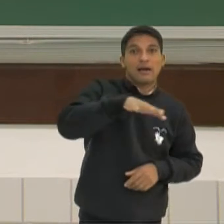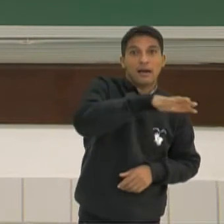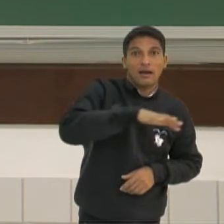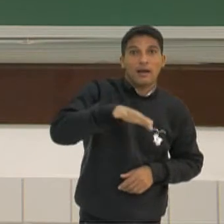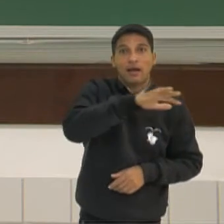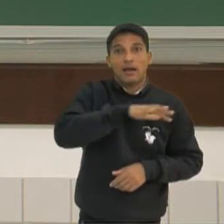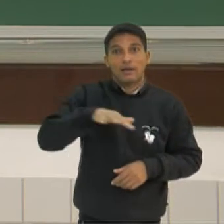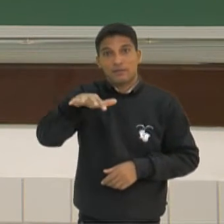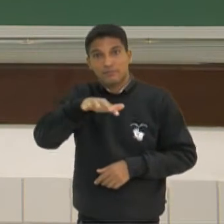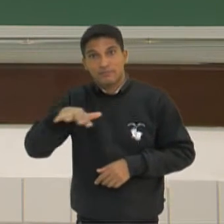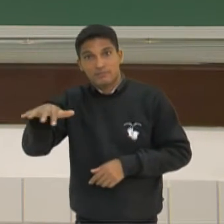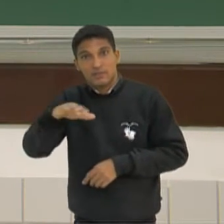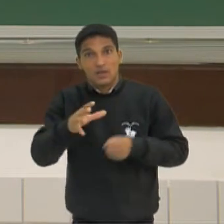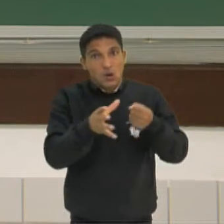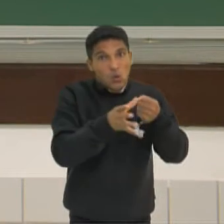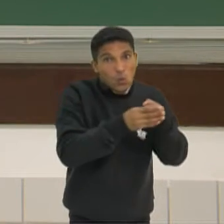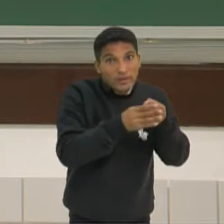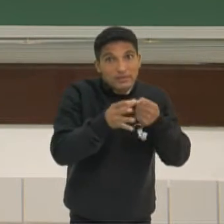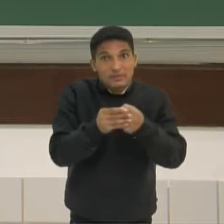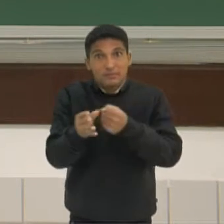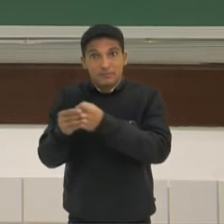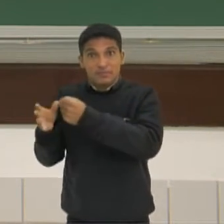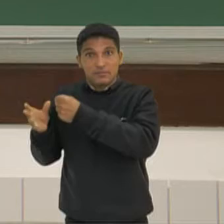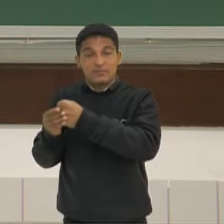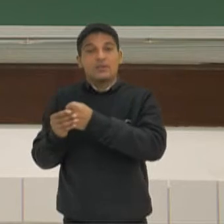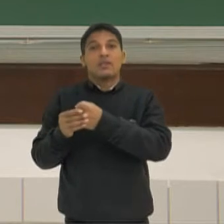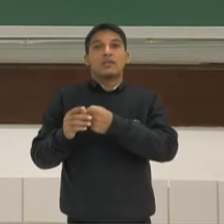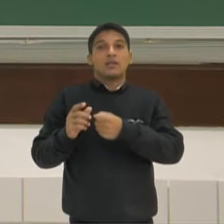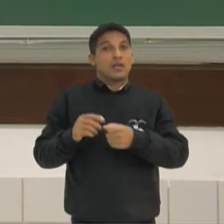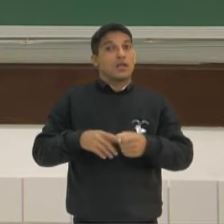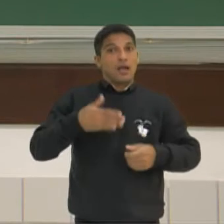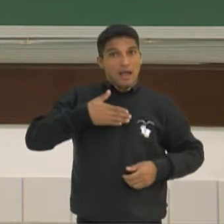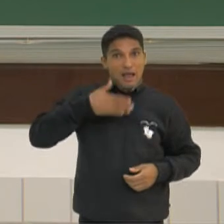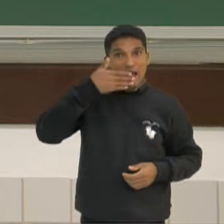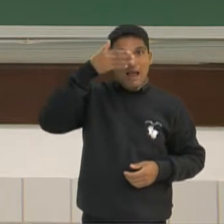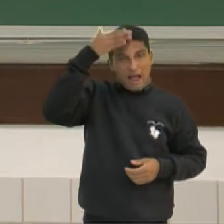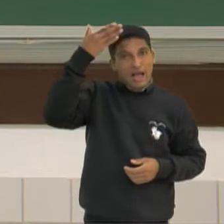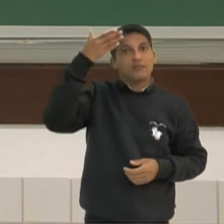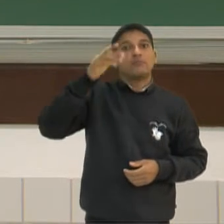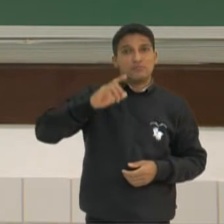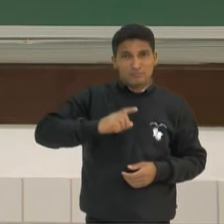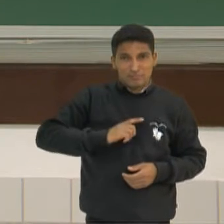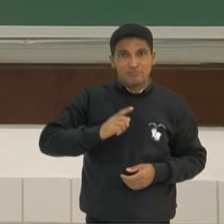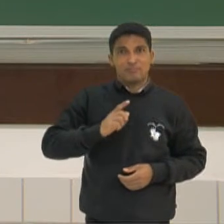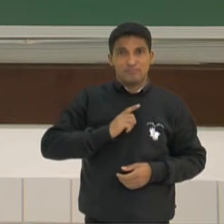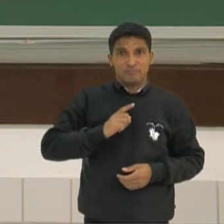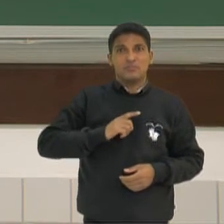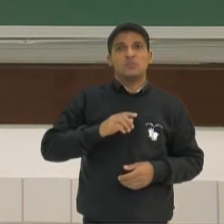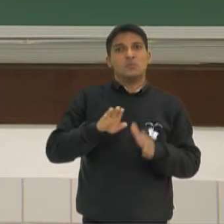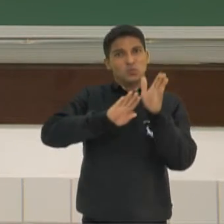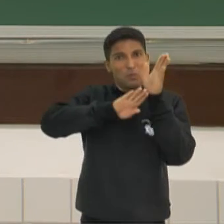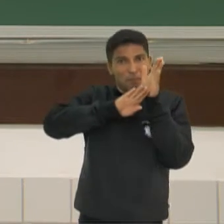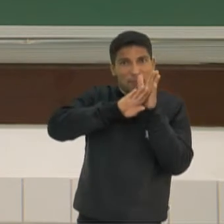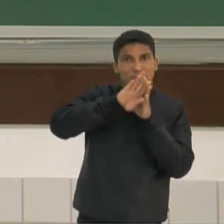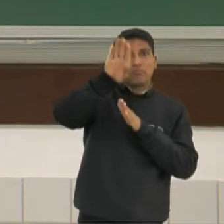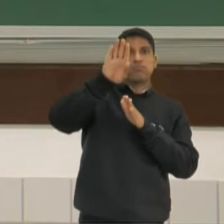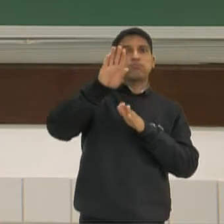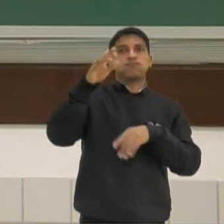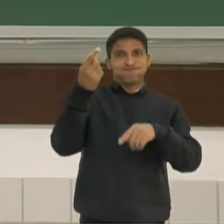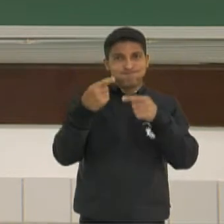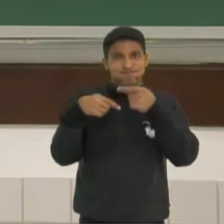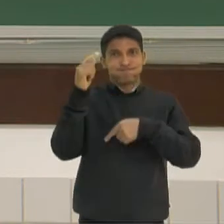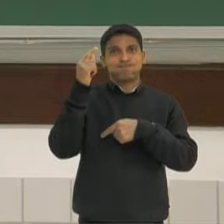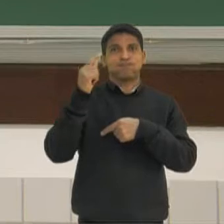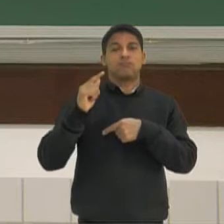nós vamos ver que os árabes eles vão expandir o seu território a partir da expansão islâmica e eles na verdade vão